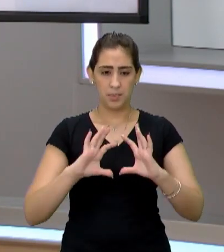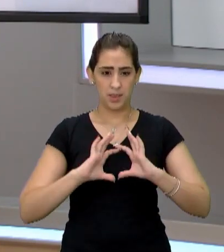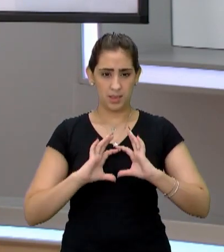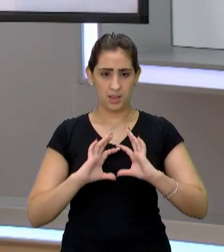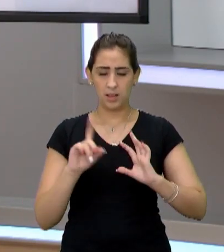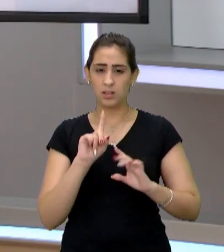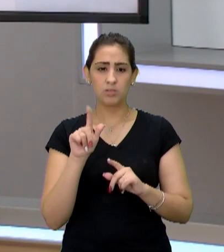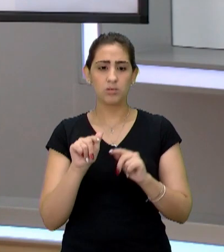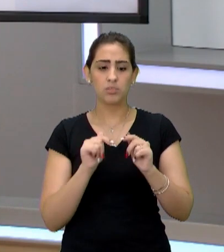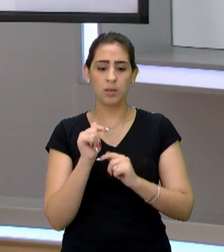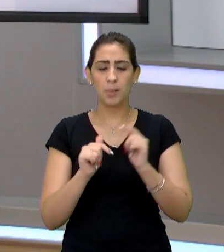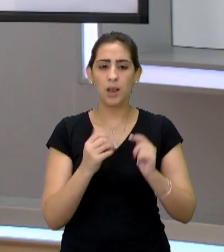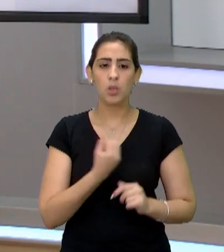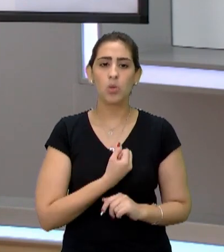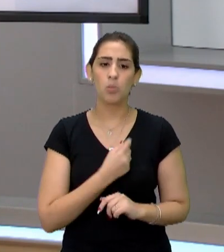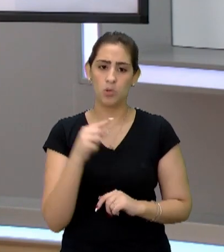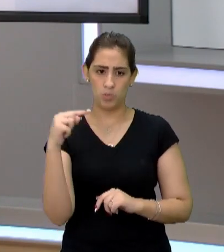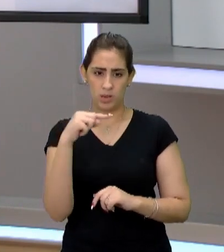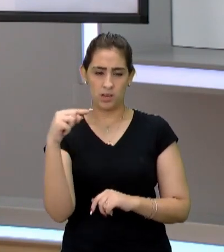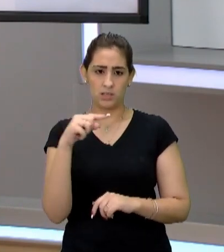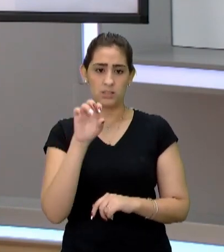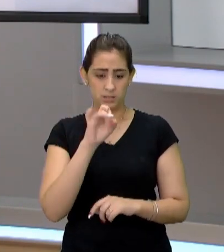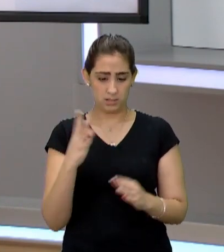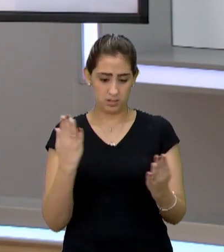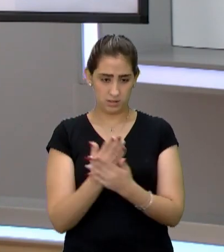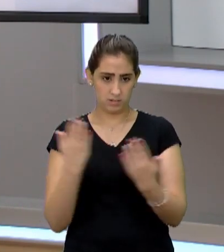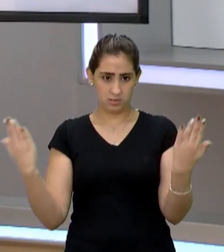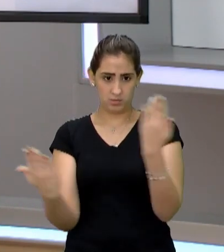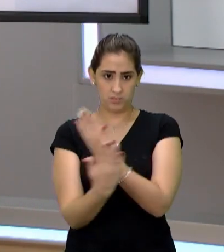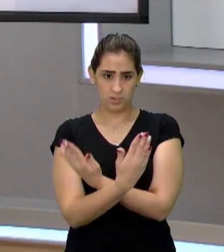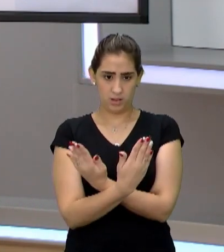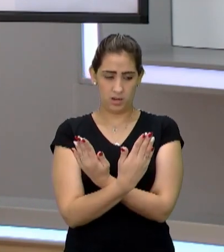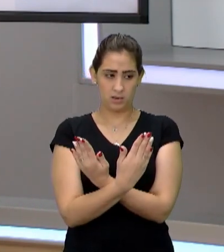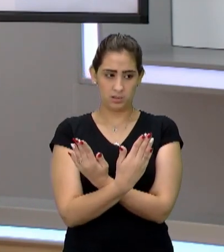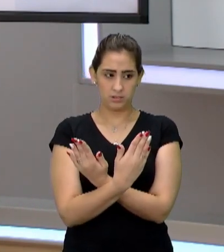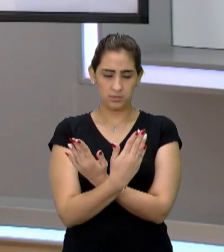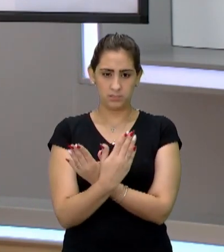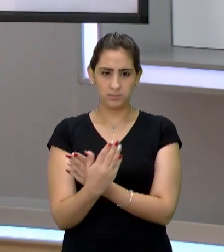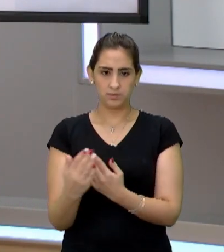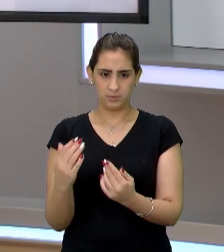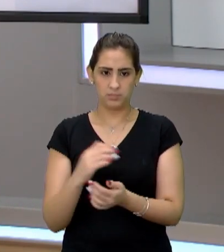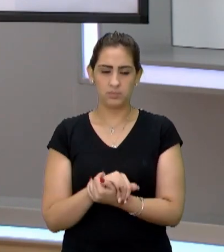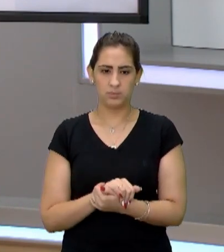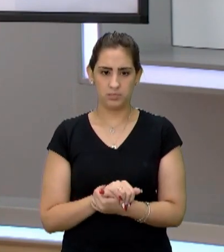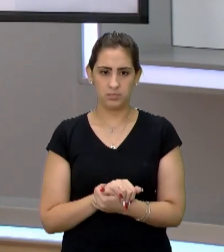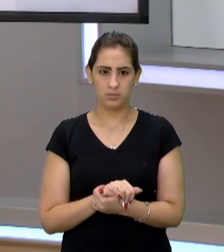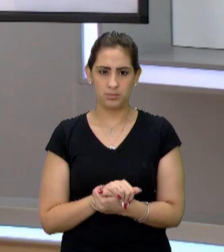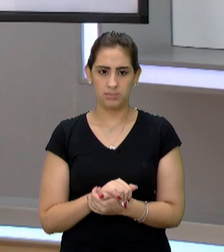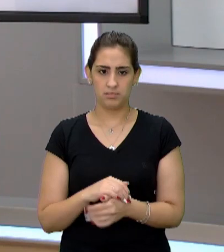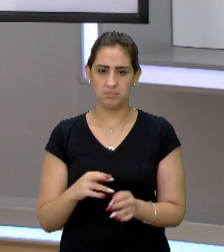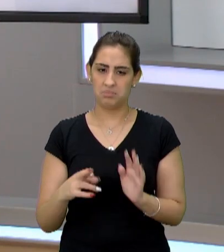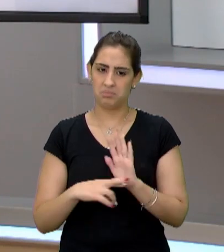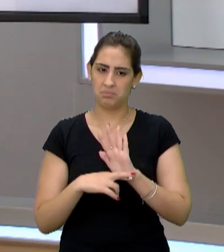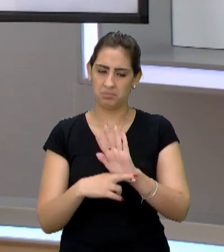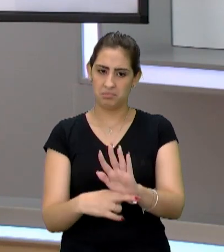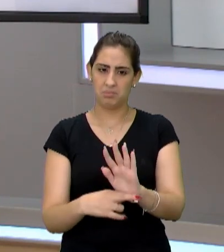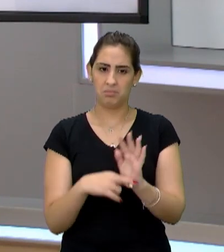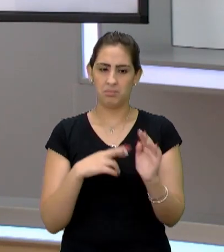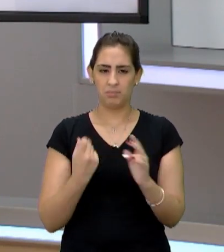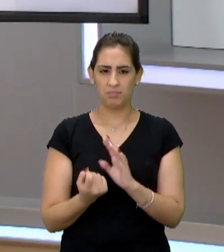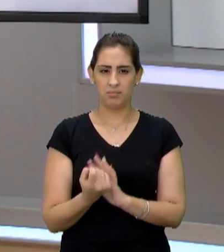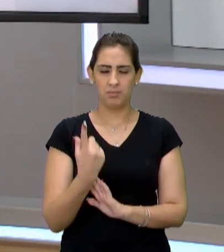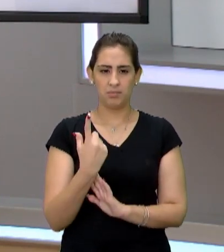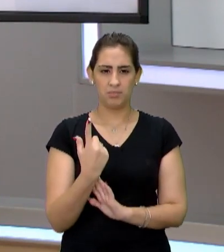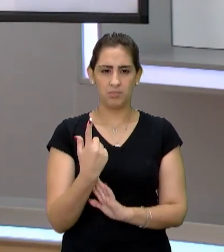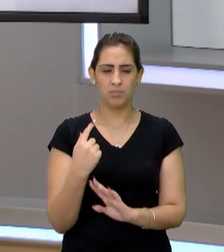de números negativos, tá bom? Mas se a gente inverter a posição dos valores aí, o resultado não dá o mesmo, né? Porque nós